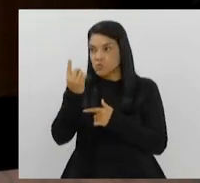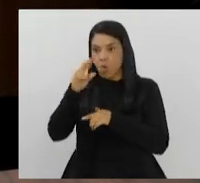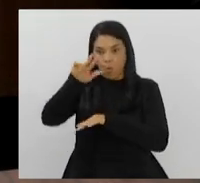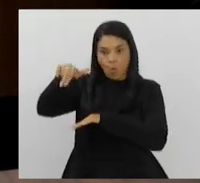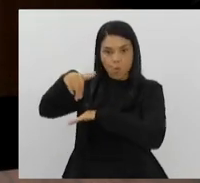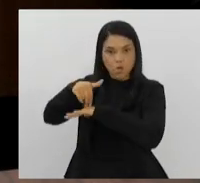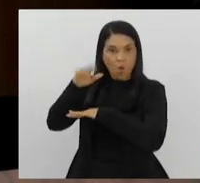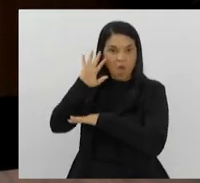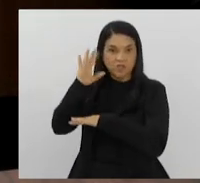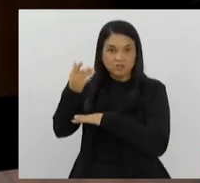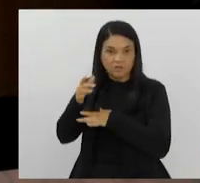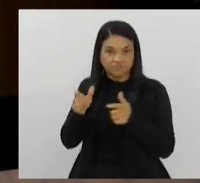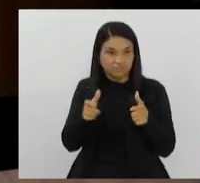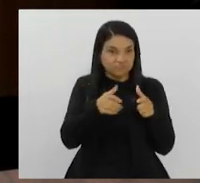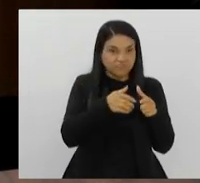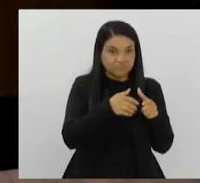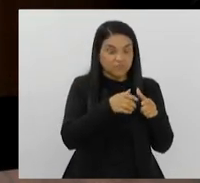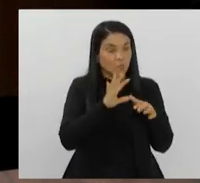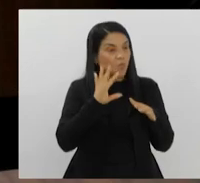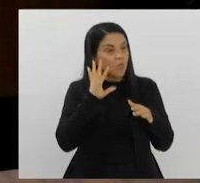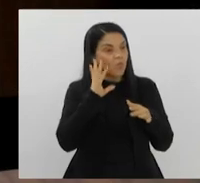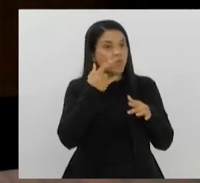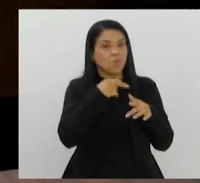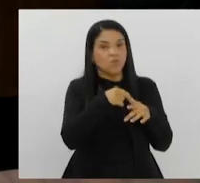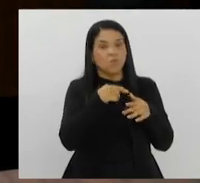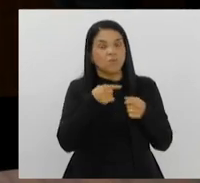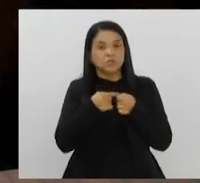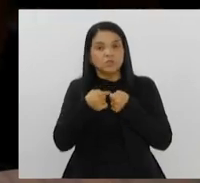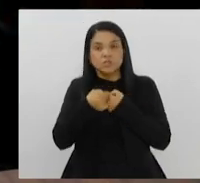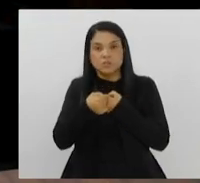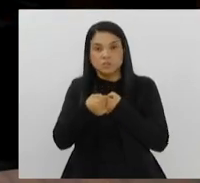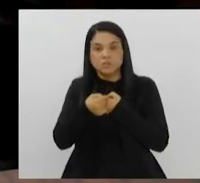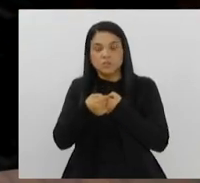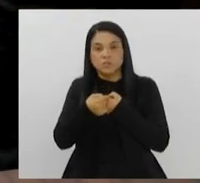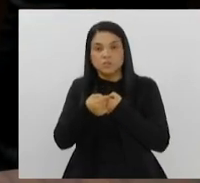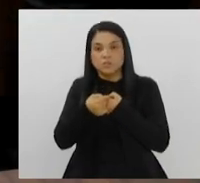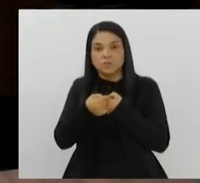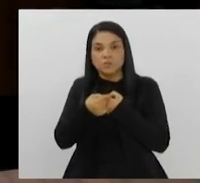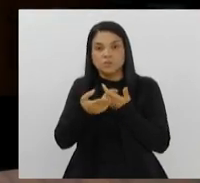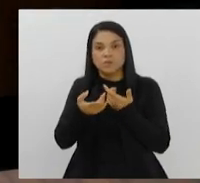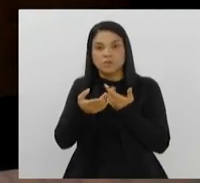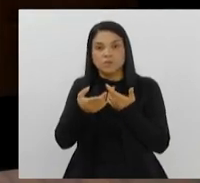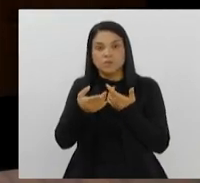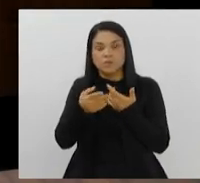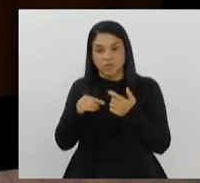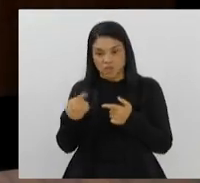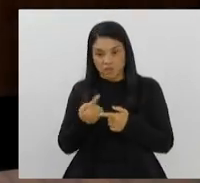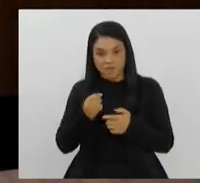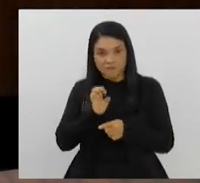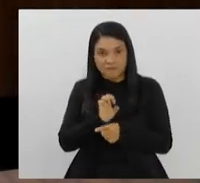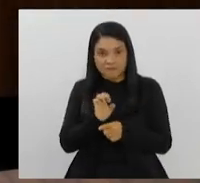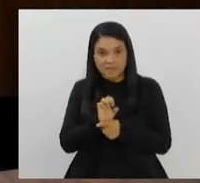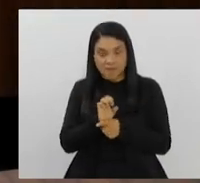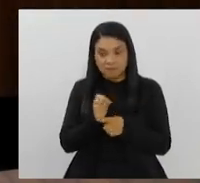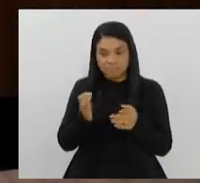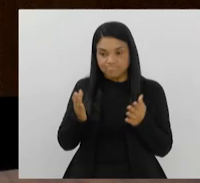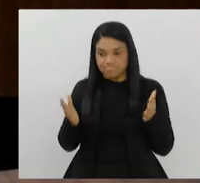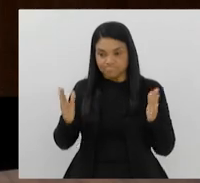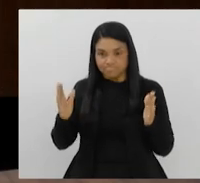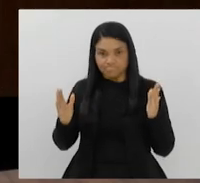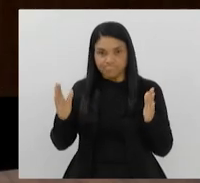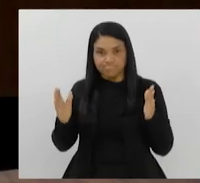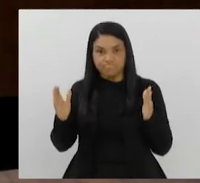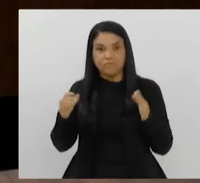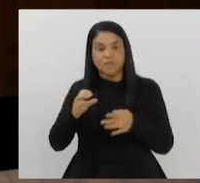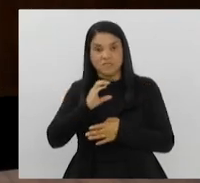A outra maioria só pode legislar os municípios. E nós estamos exprimidos. Por isso que a CCJ